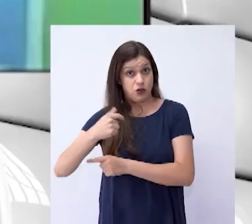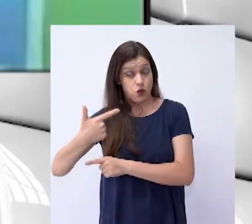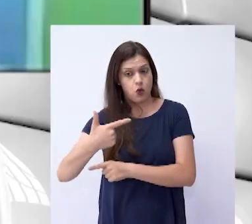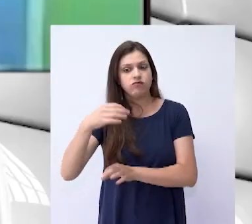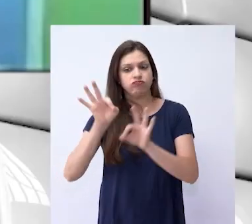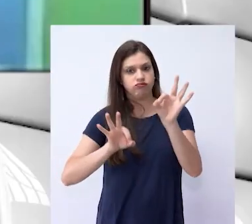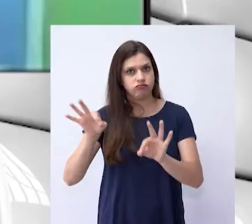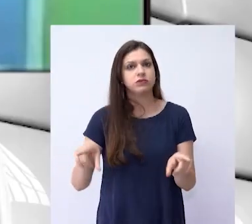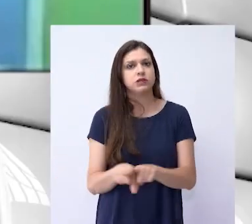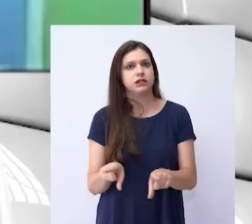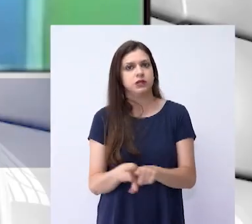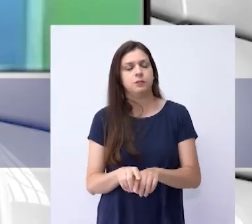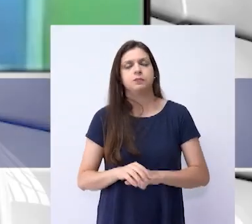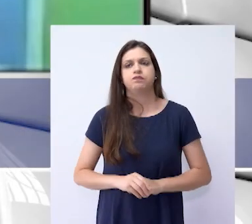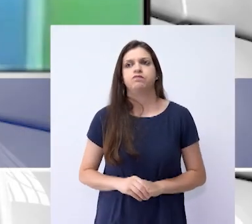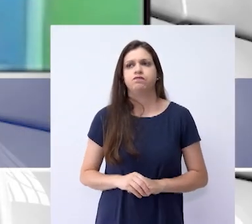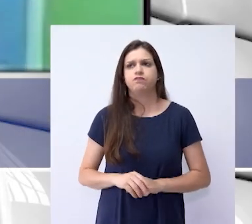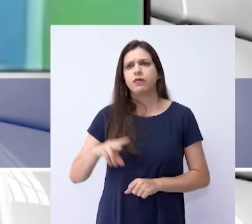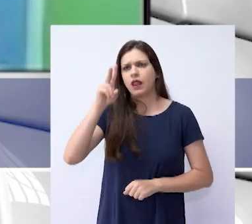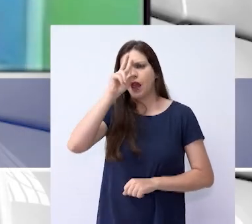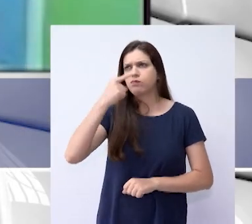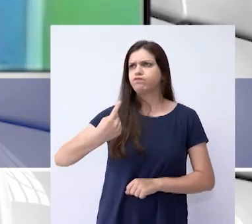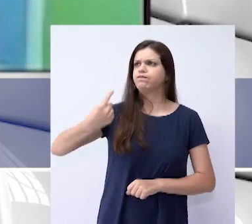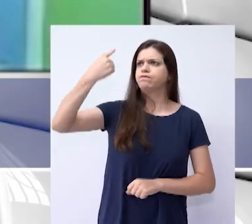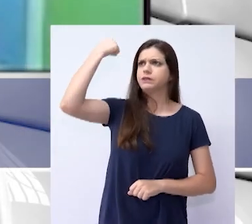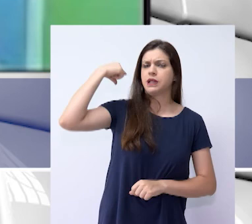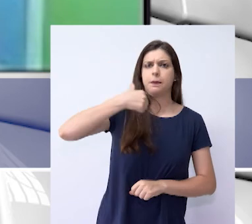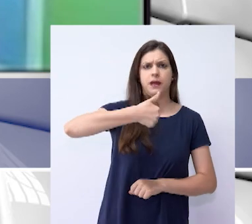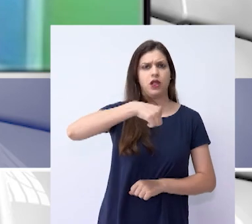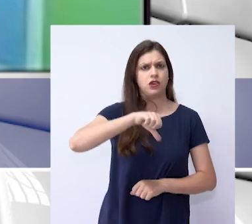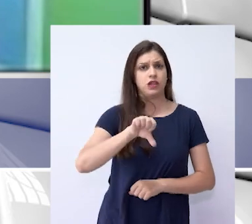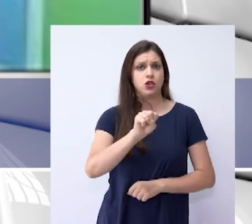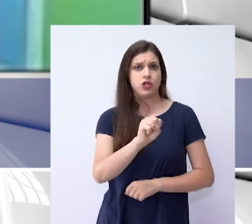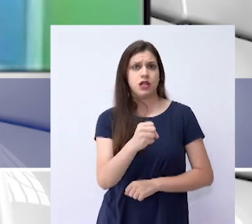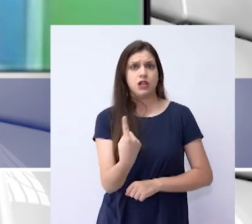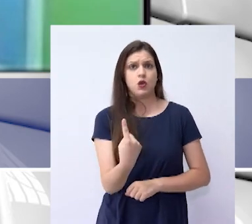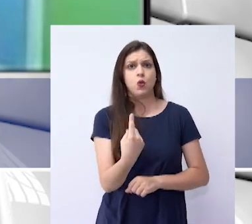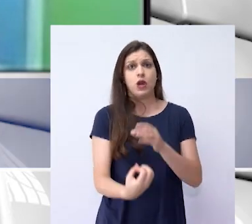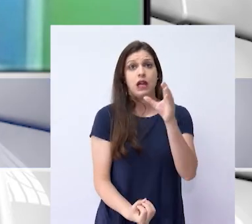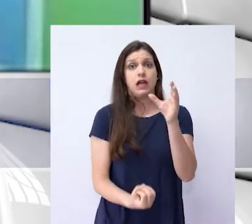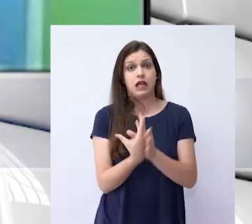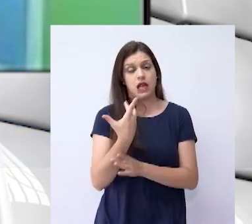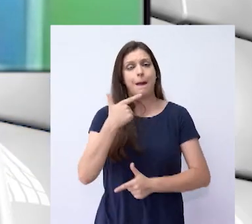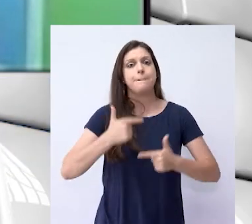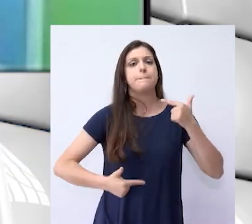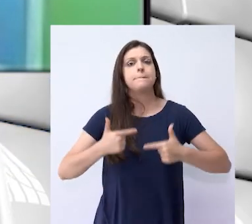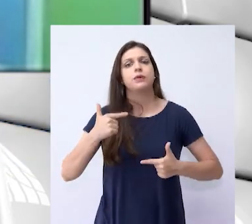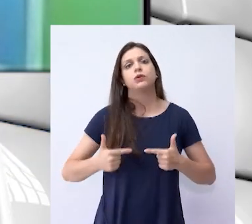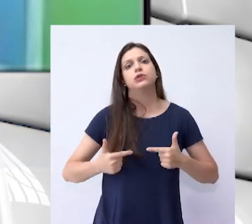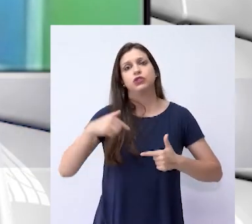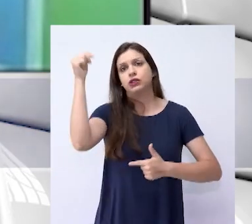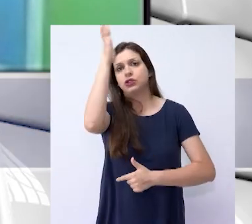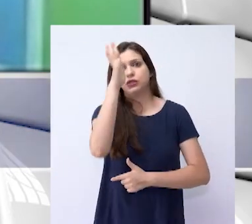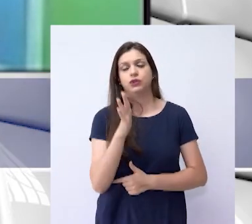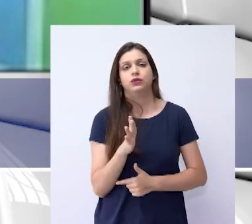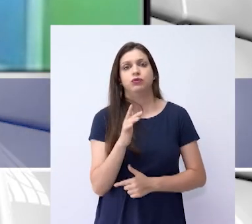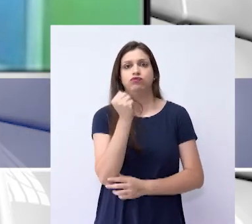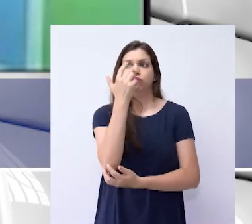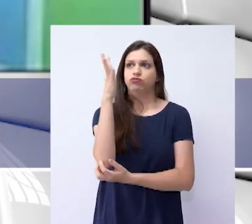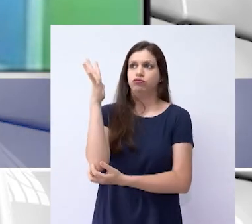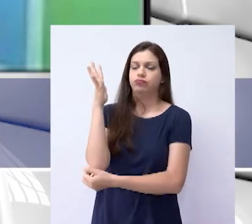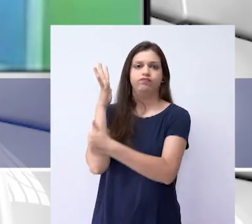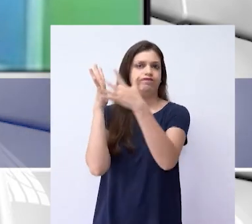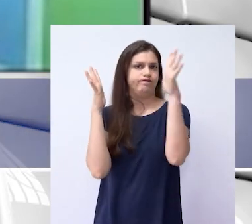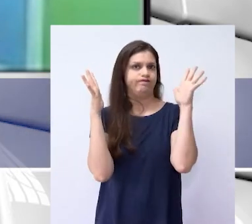nacional. Ele vem lá em 1981, pela 6938, que institui a Política Nacional de Meio